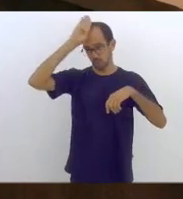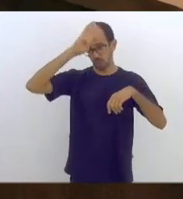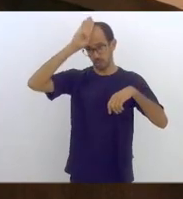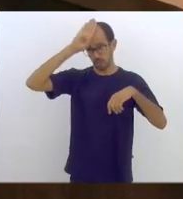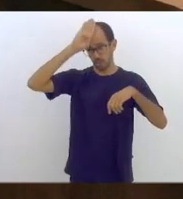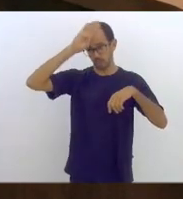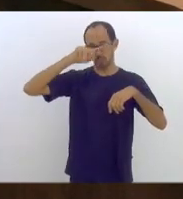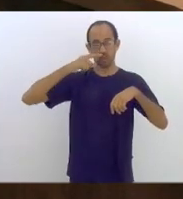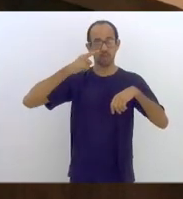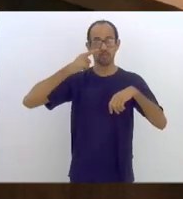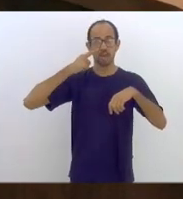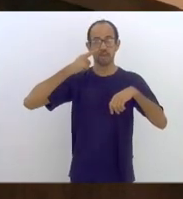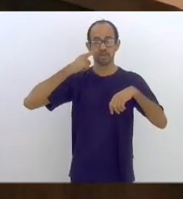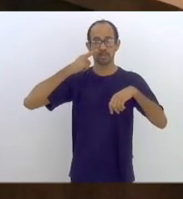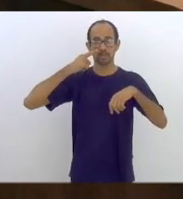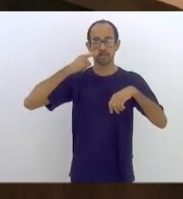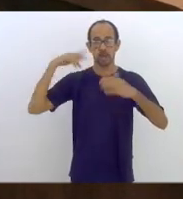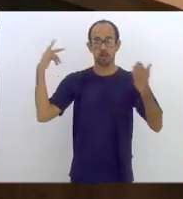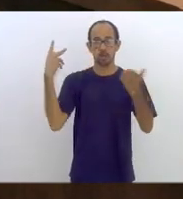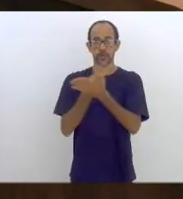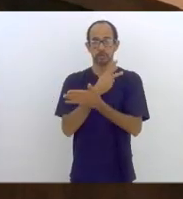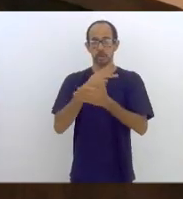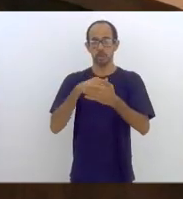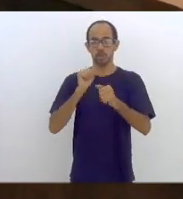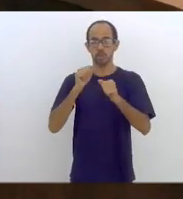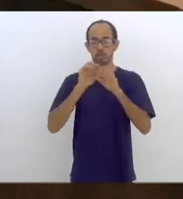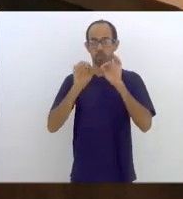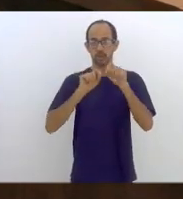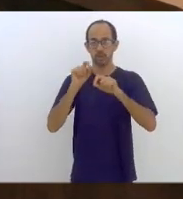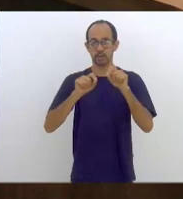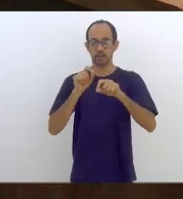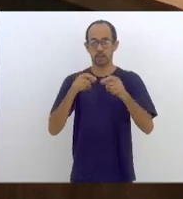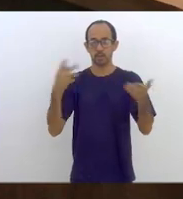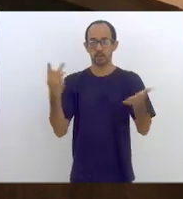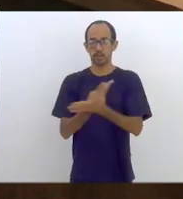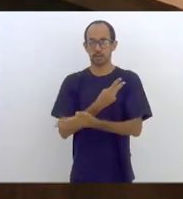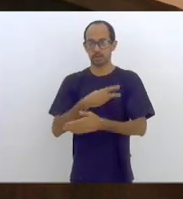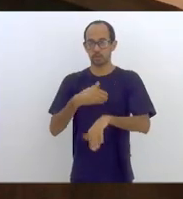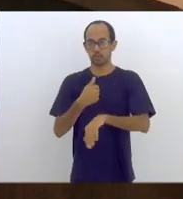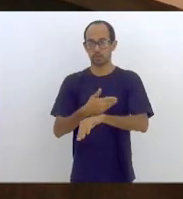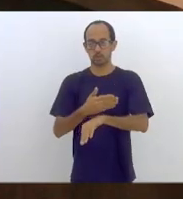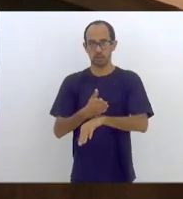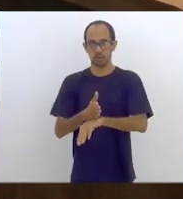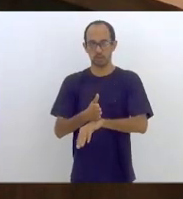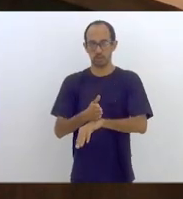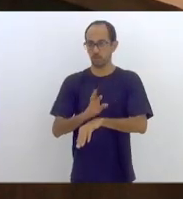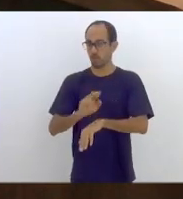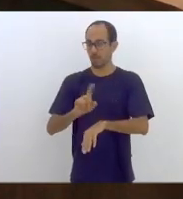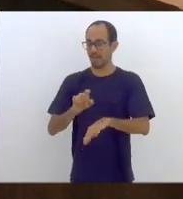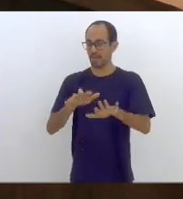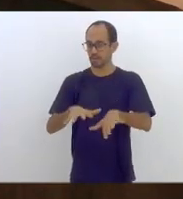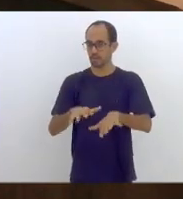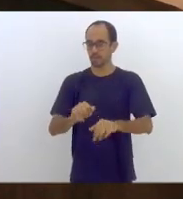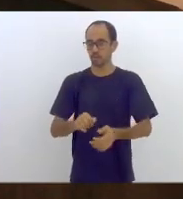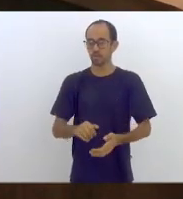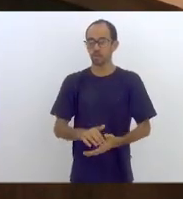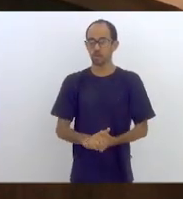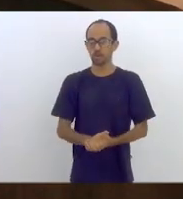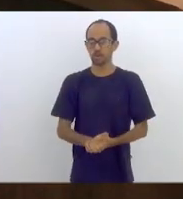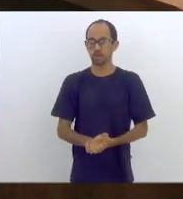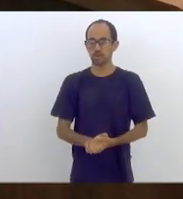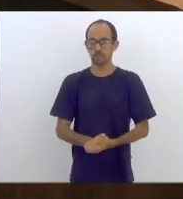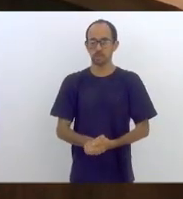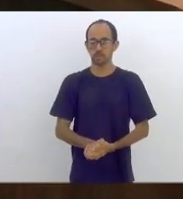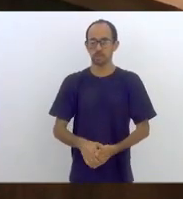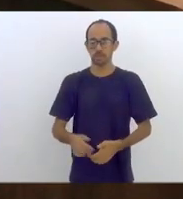e surgiu o comentário de que volta e meia tá tocando Não é bem assim ontem um visitante